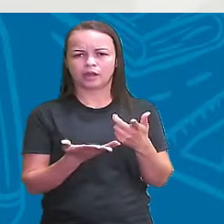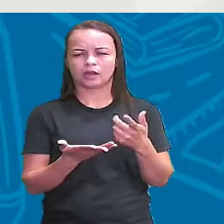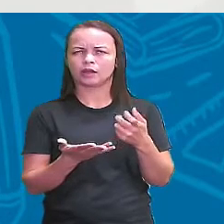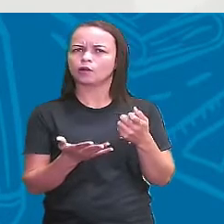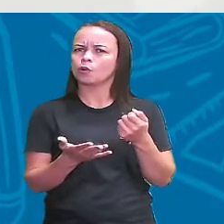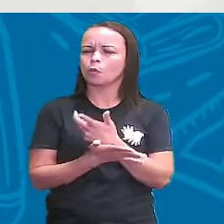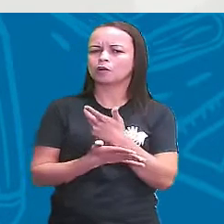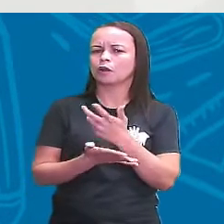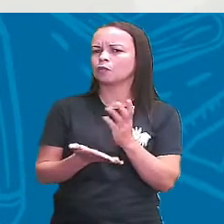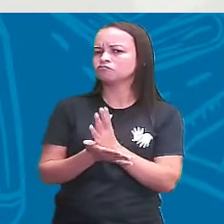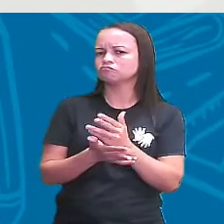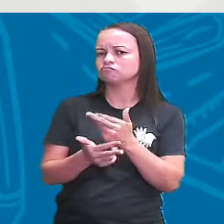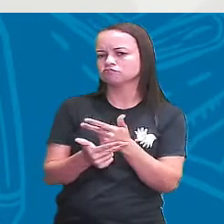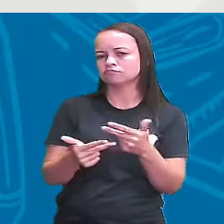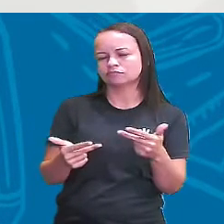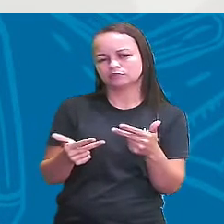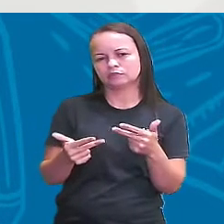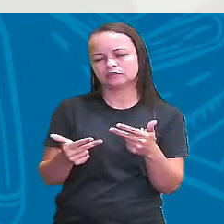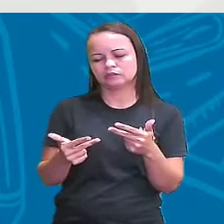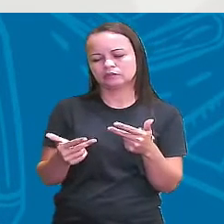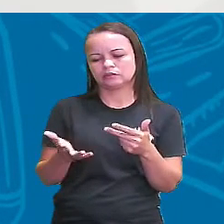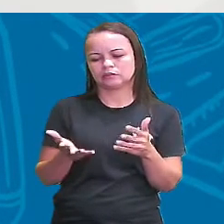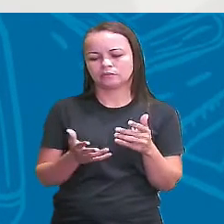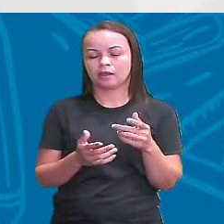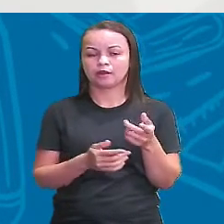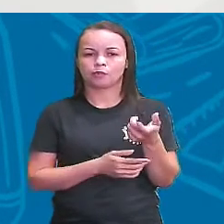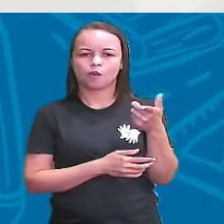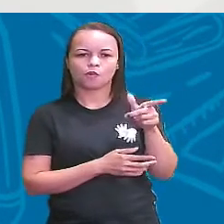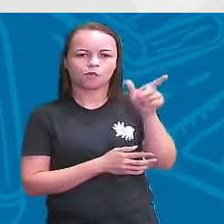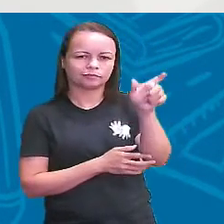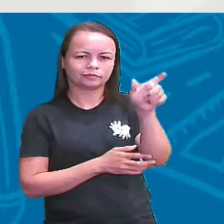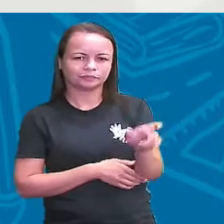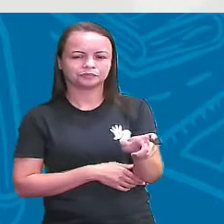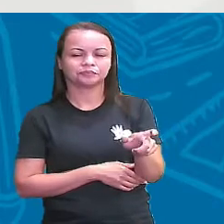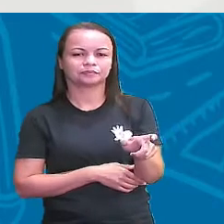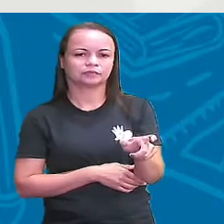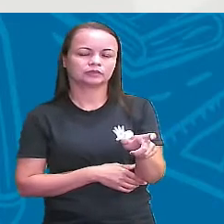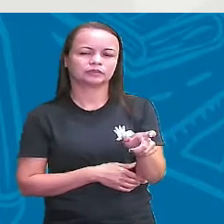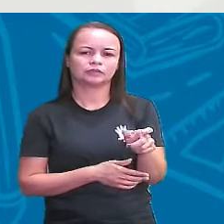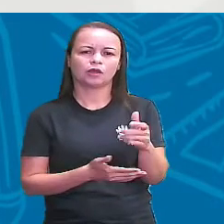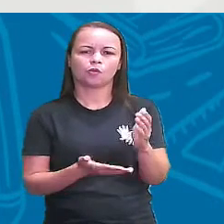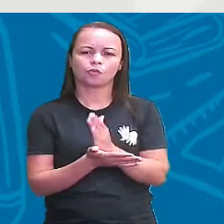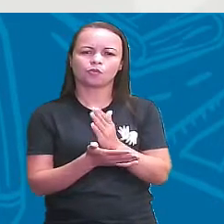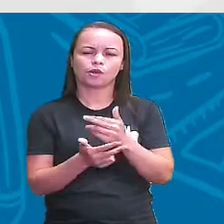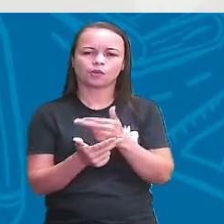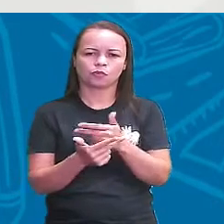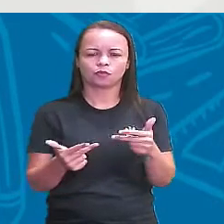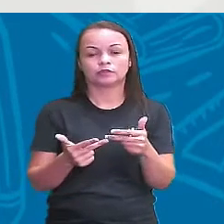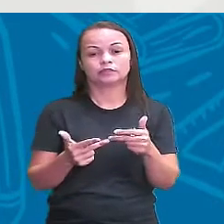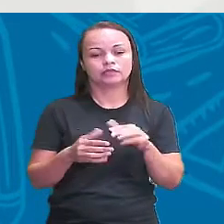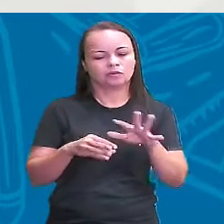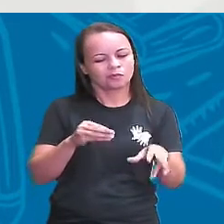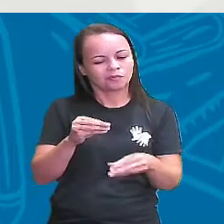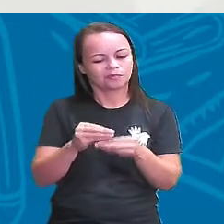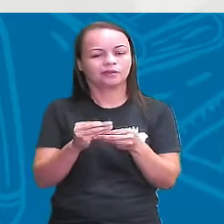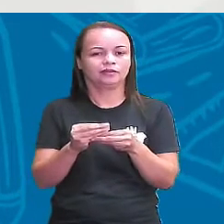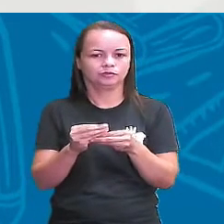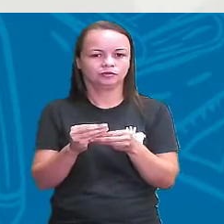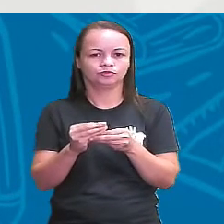alguma coisa para alguém. Então, esse alguma coisa seria o meu complemento